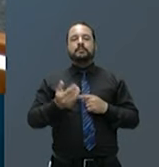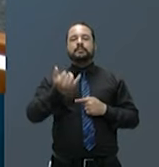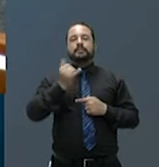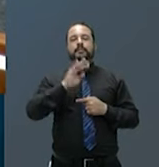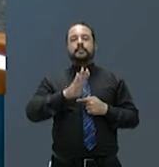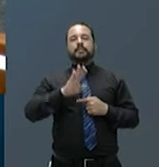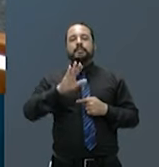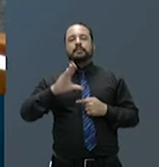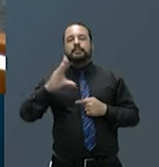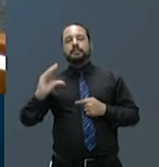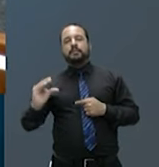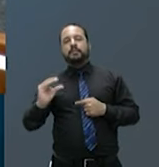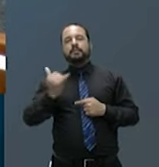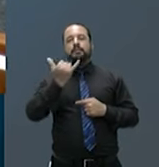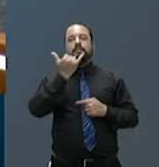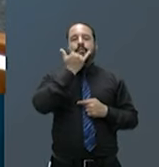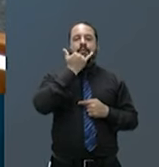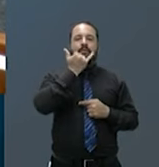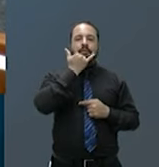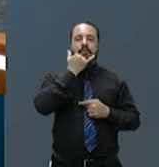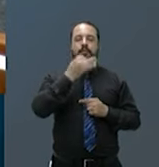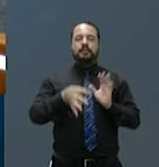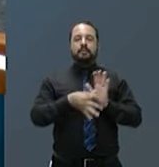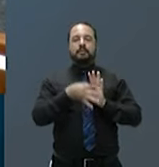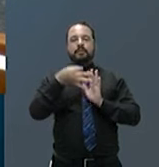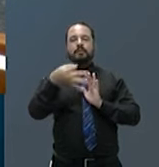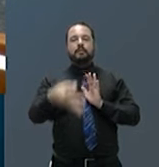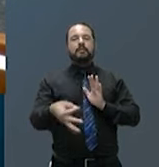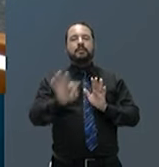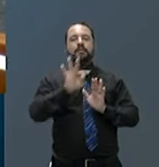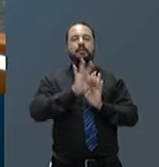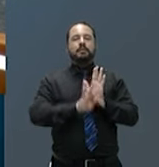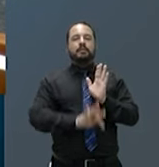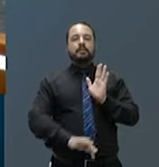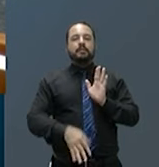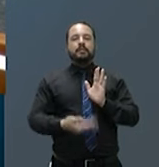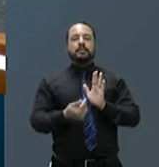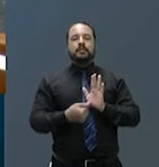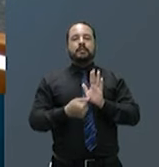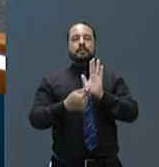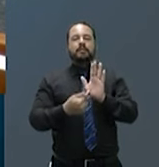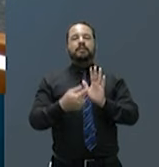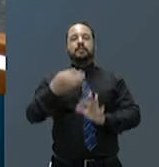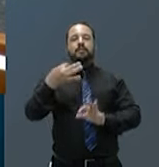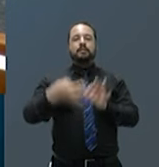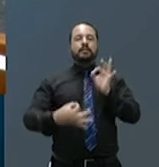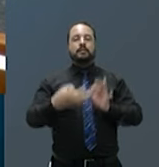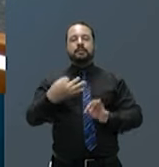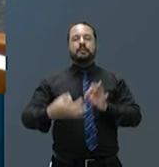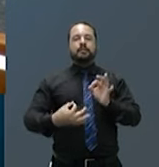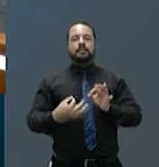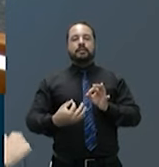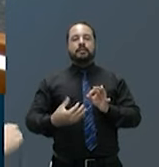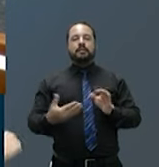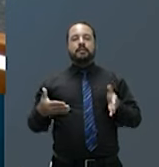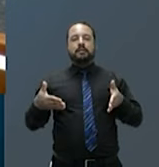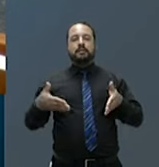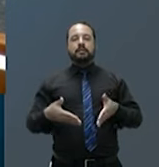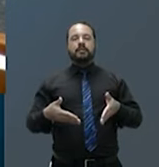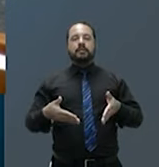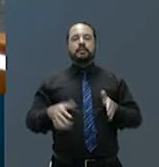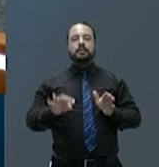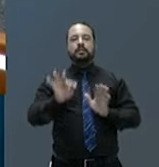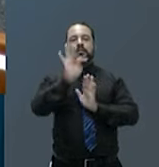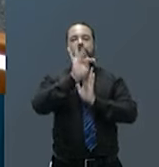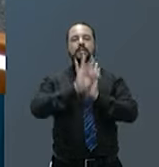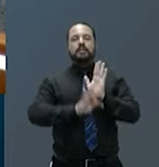para sugerir algumas inclusões no texto da questão submetida a julgamento. Atualmente, o texto está da seguinte